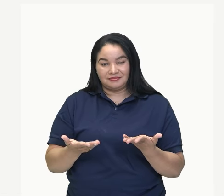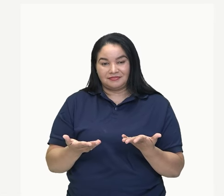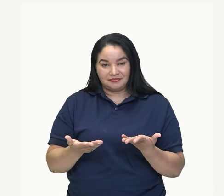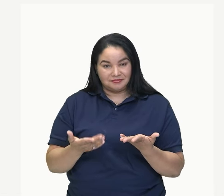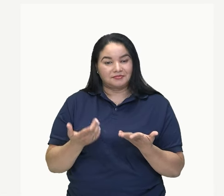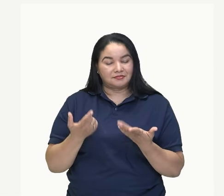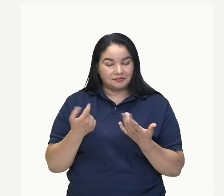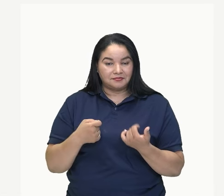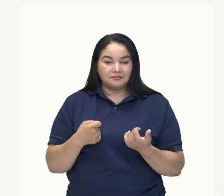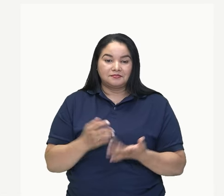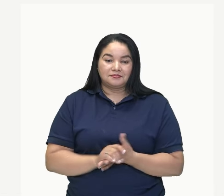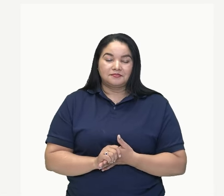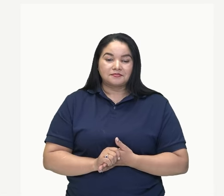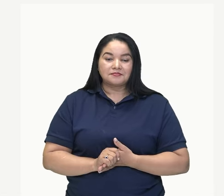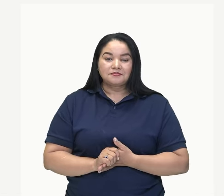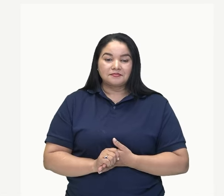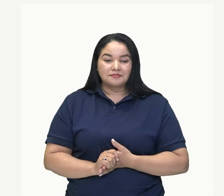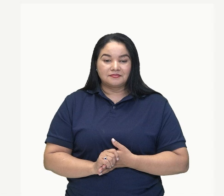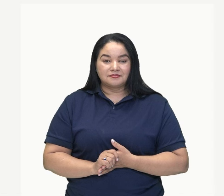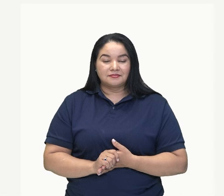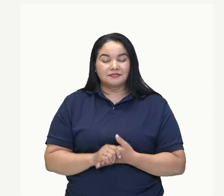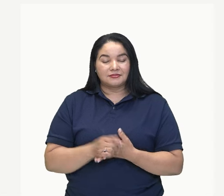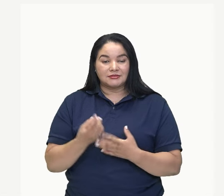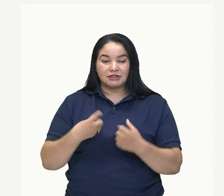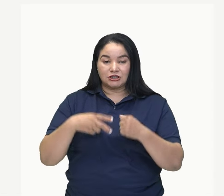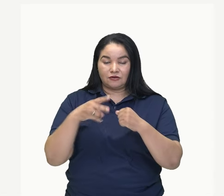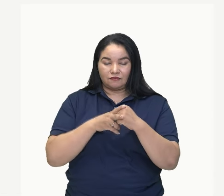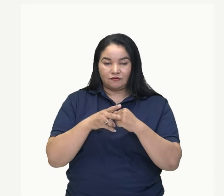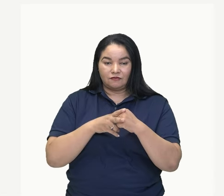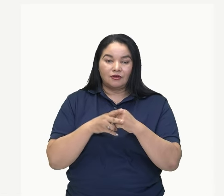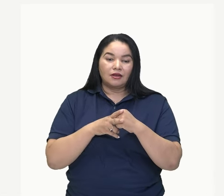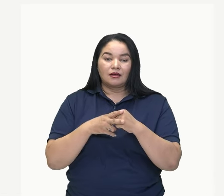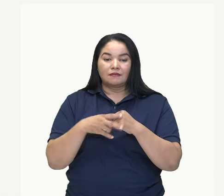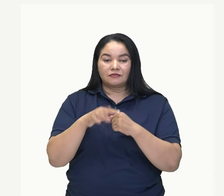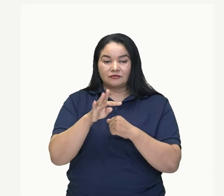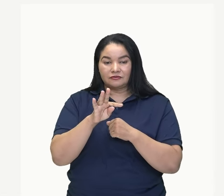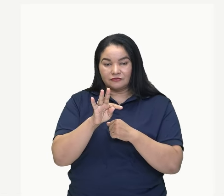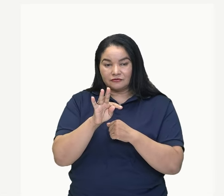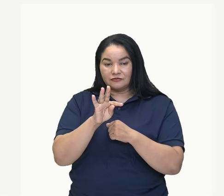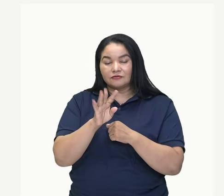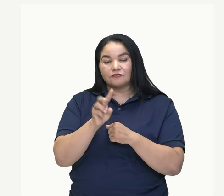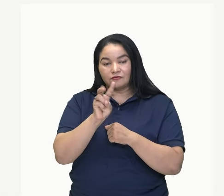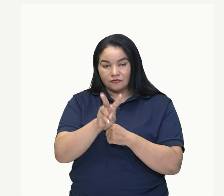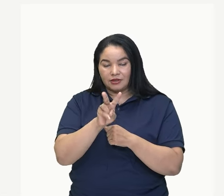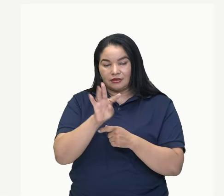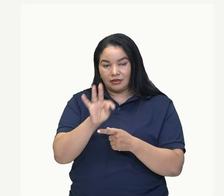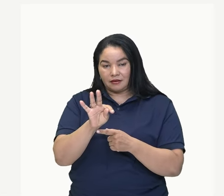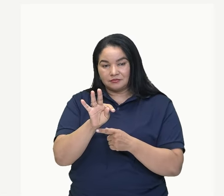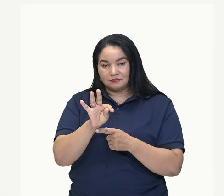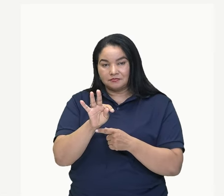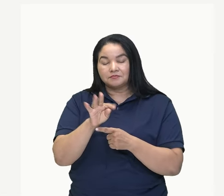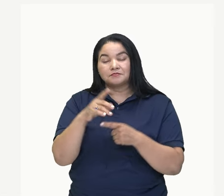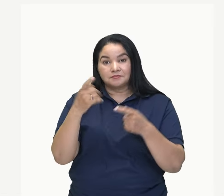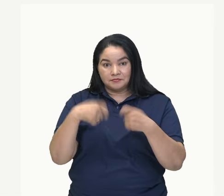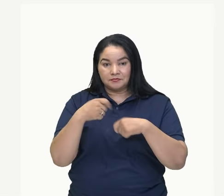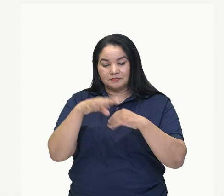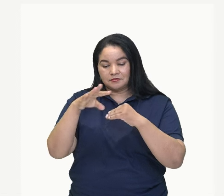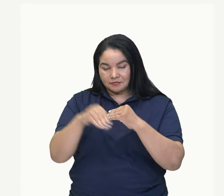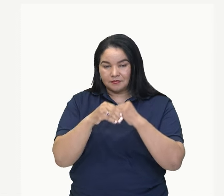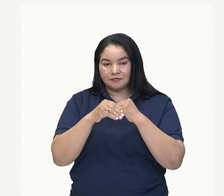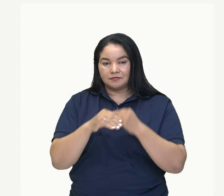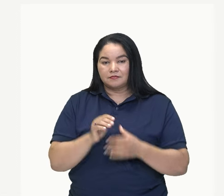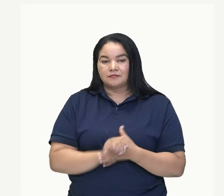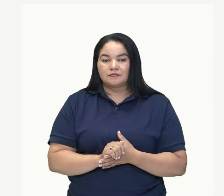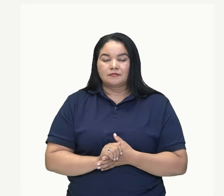eis aí a mostra de que esse é um verbo transitivo, é um verbo que pede complemento.